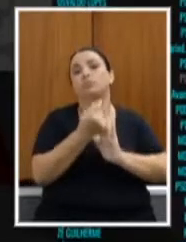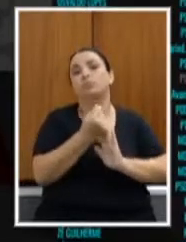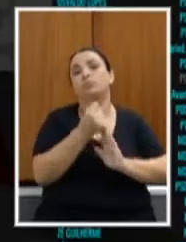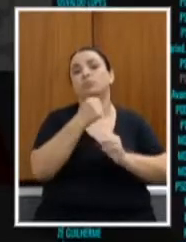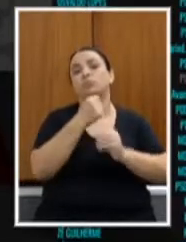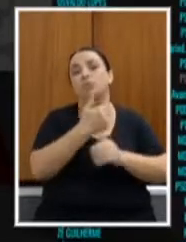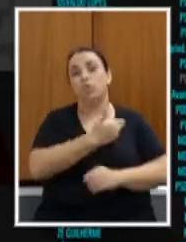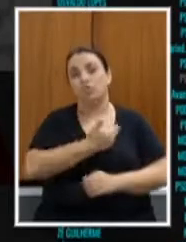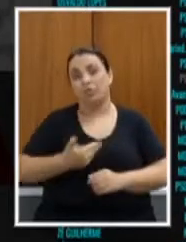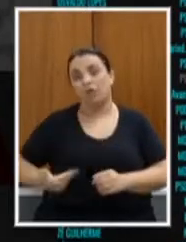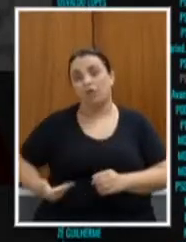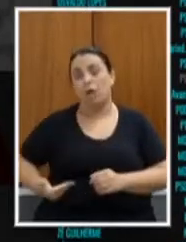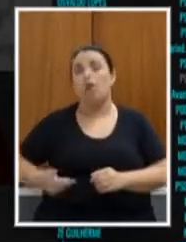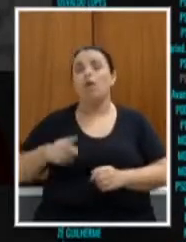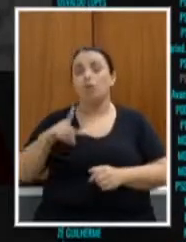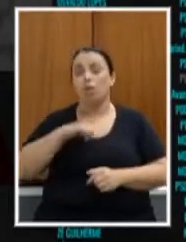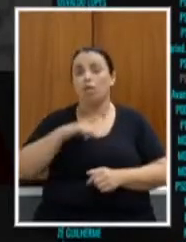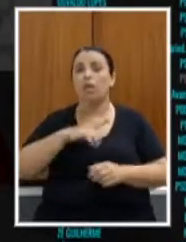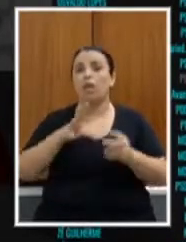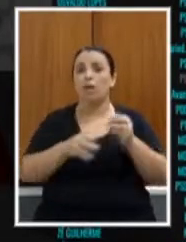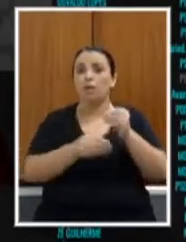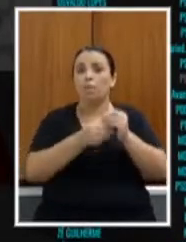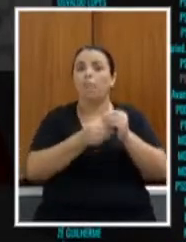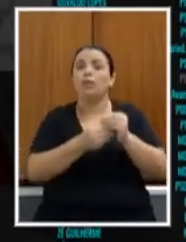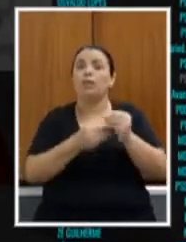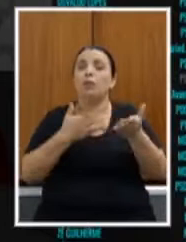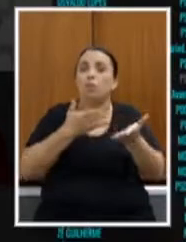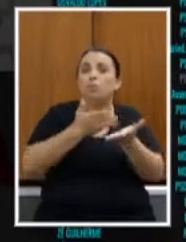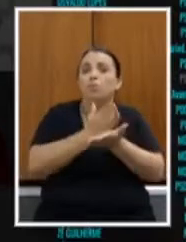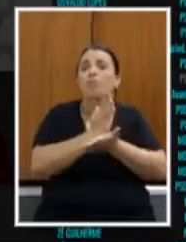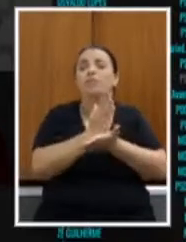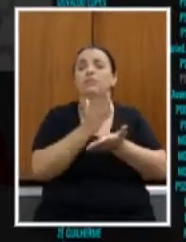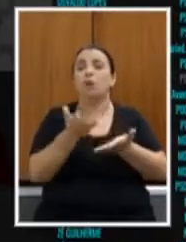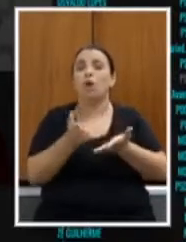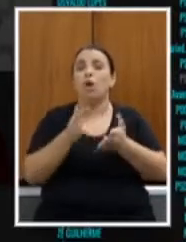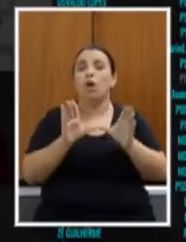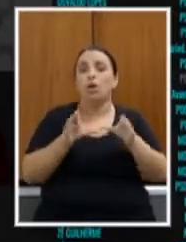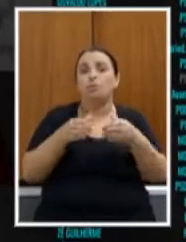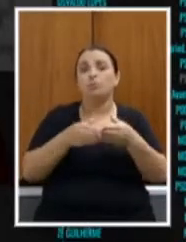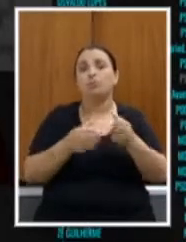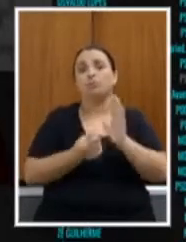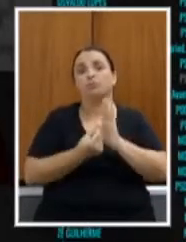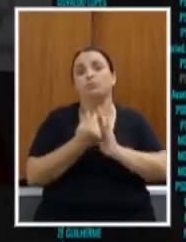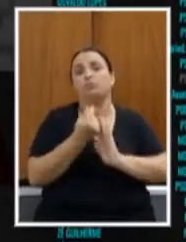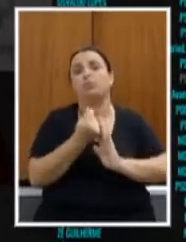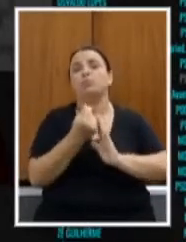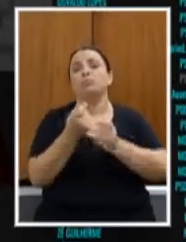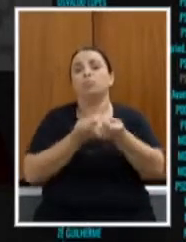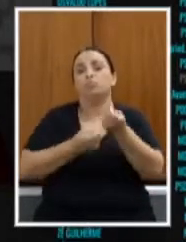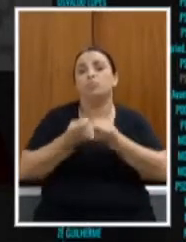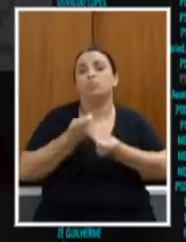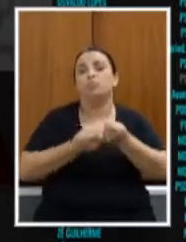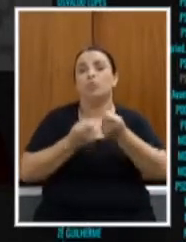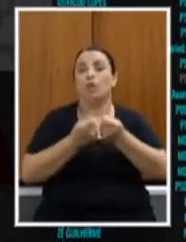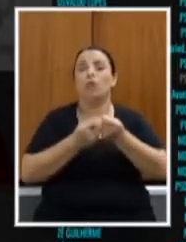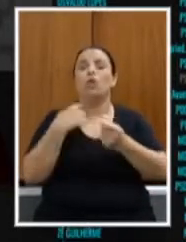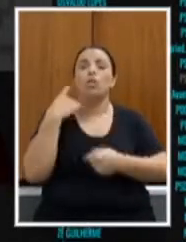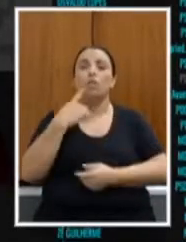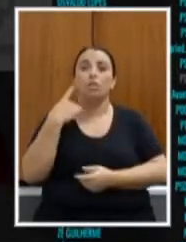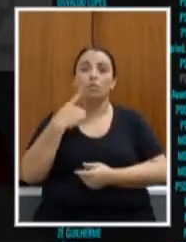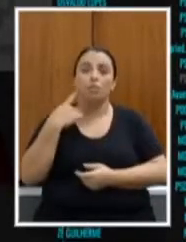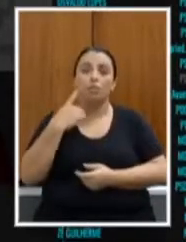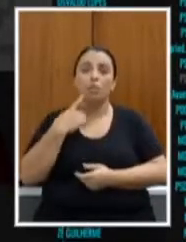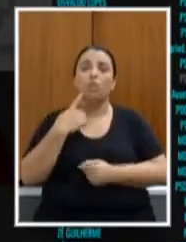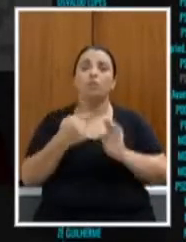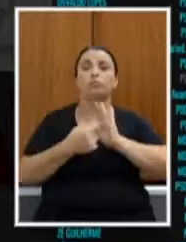parecer pela aprovação. Na Comissão de Fiscalização Financeira e Orçamentária, o relator deputado Eli Tarquínio